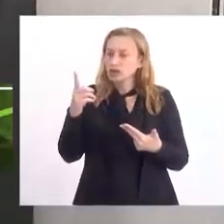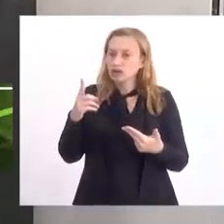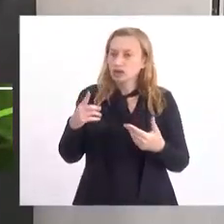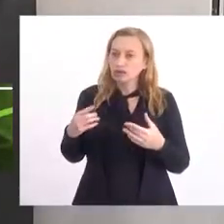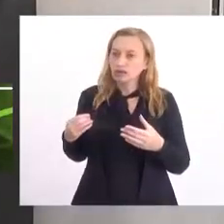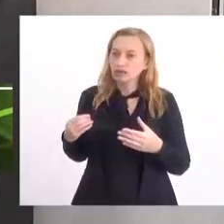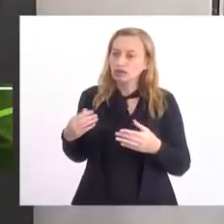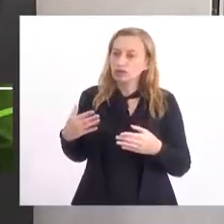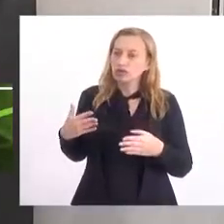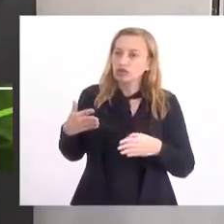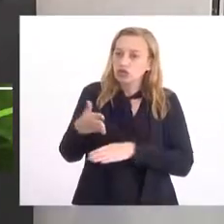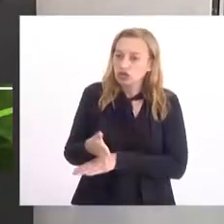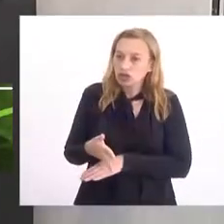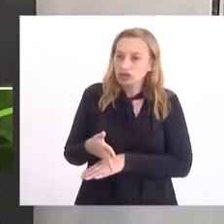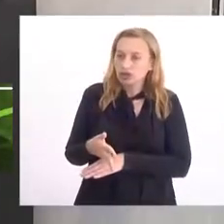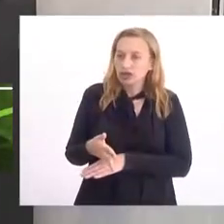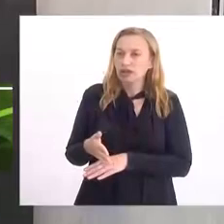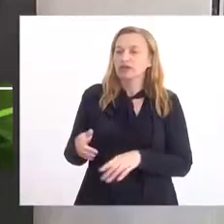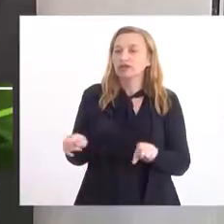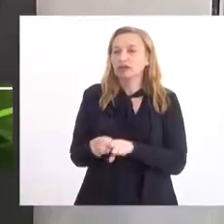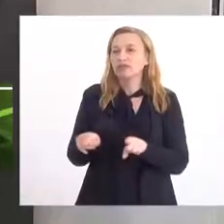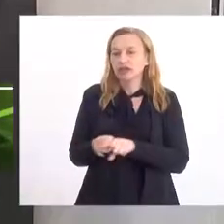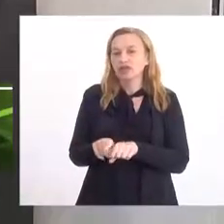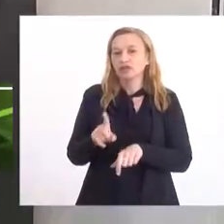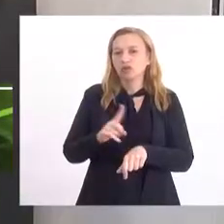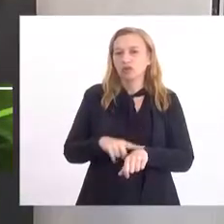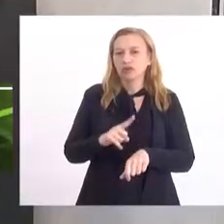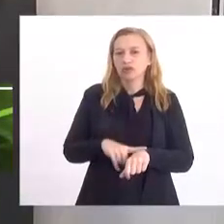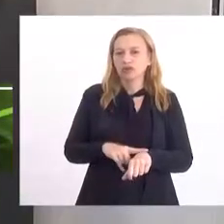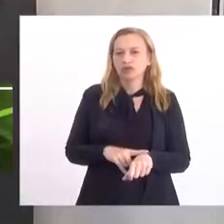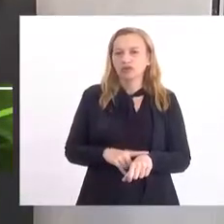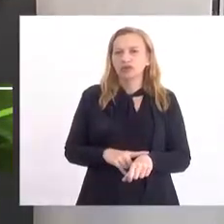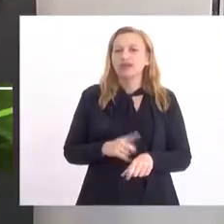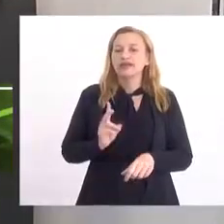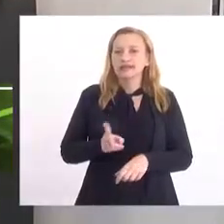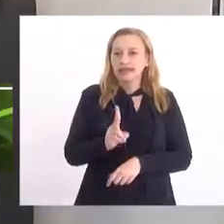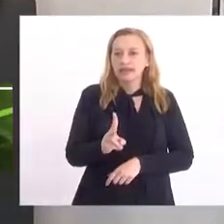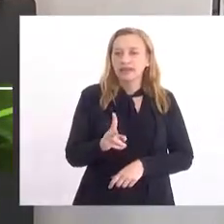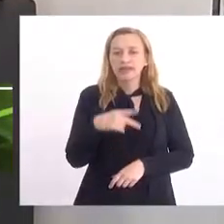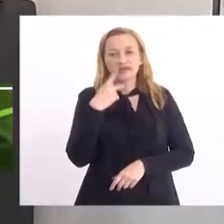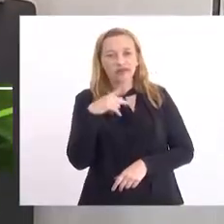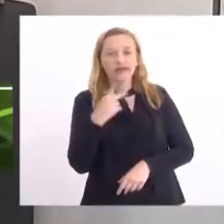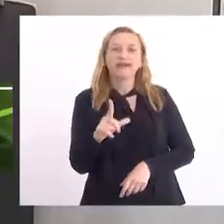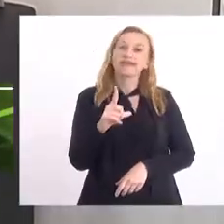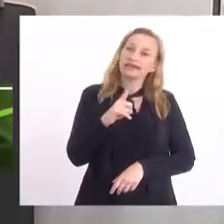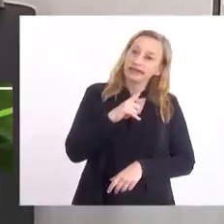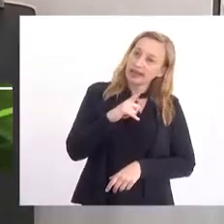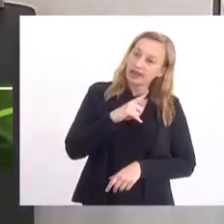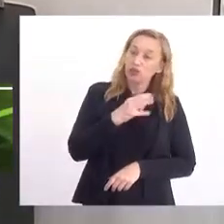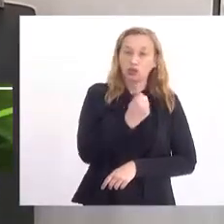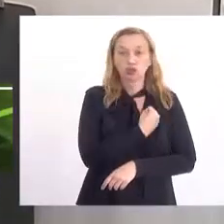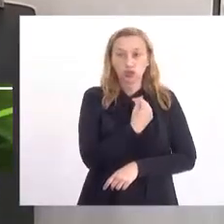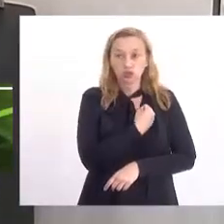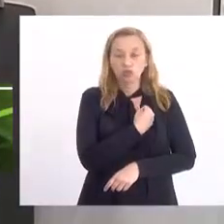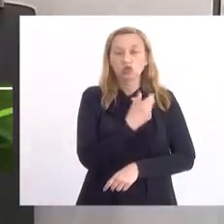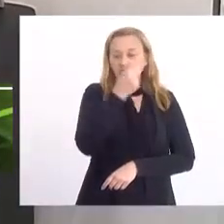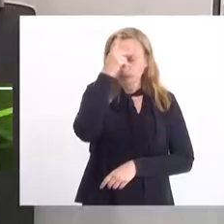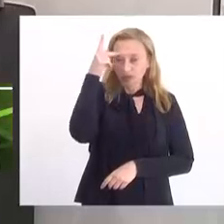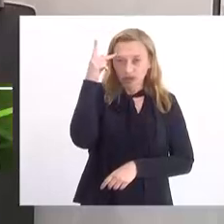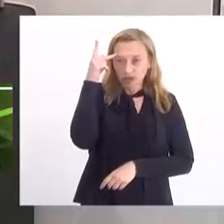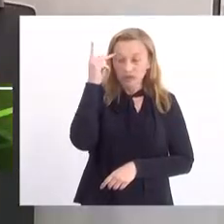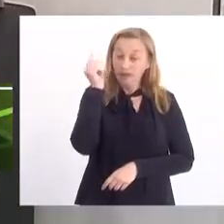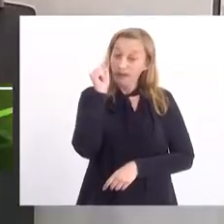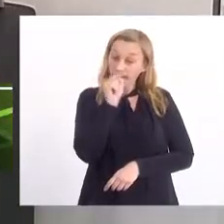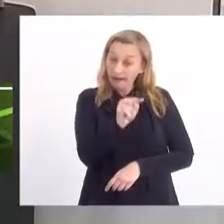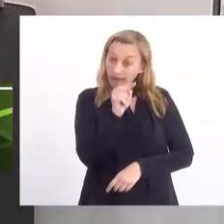apareceram também nas convocações. E fica sempre uma fala que tem um número de pessoas